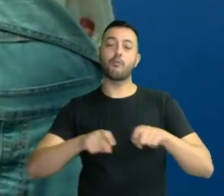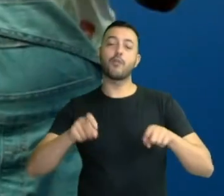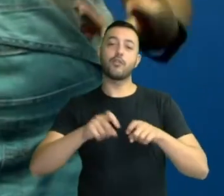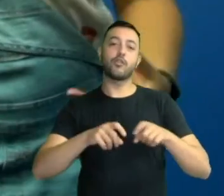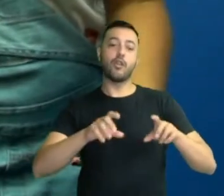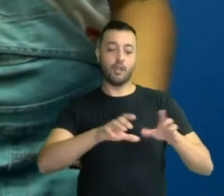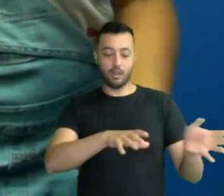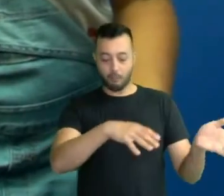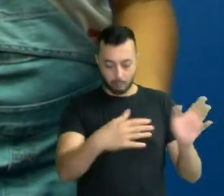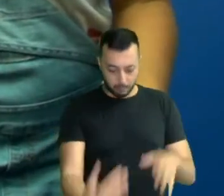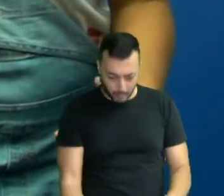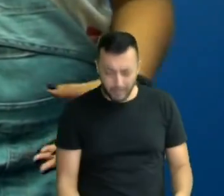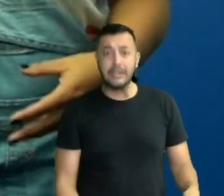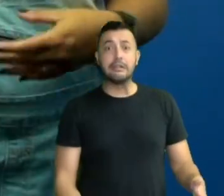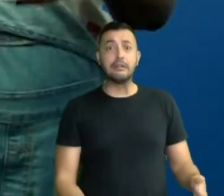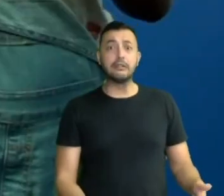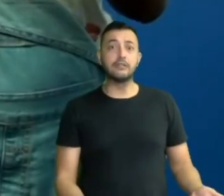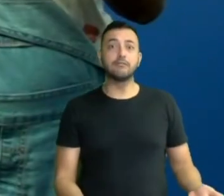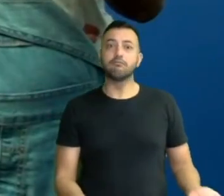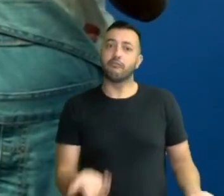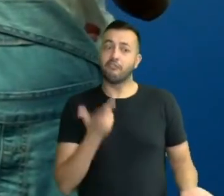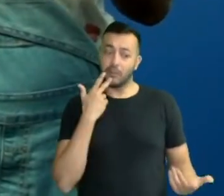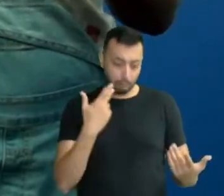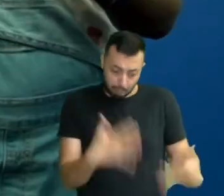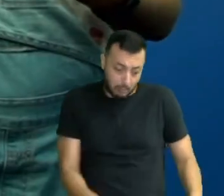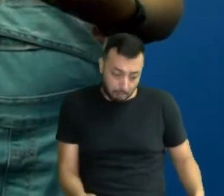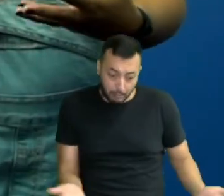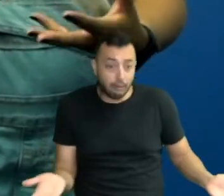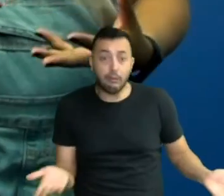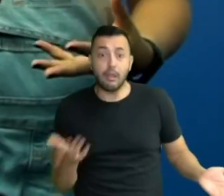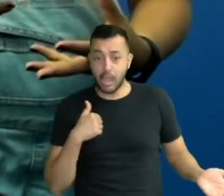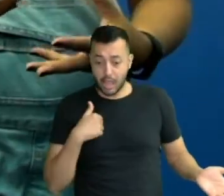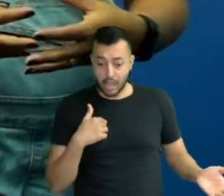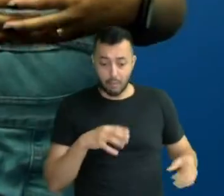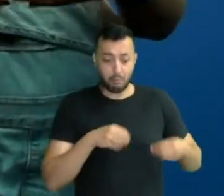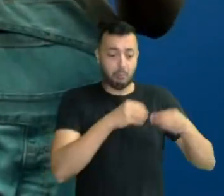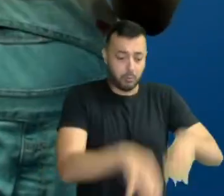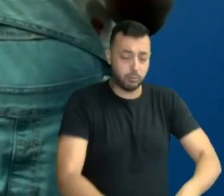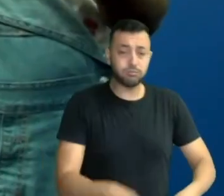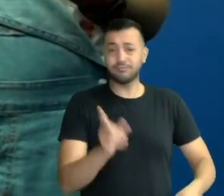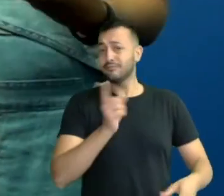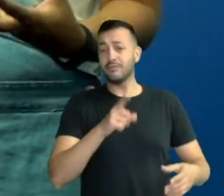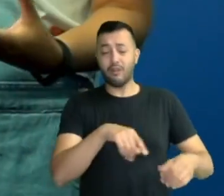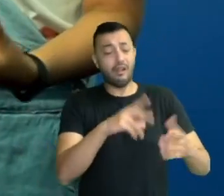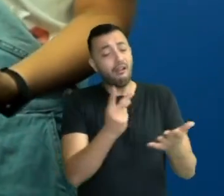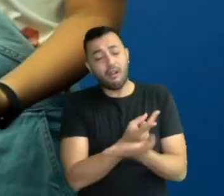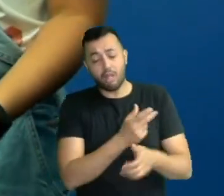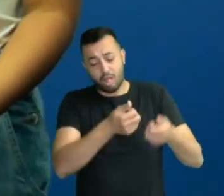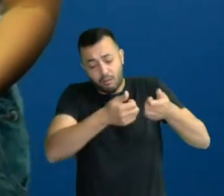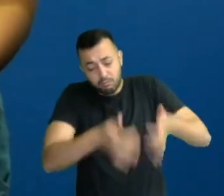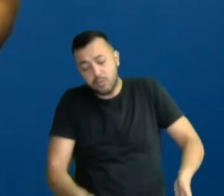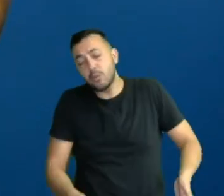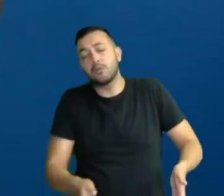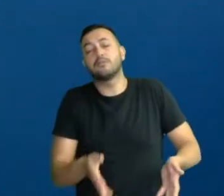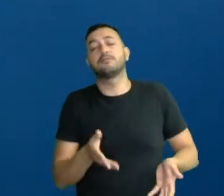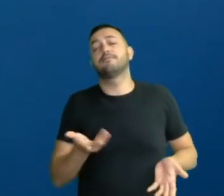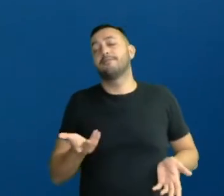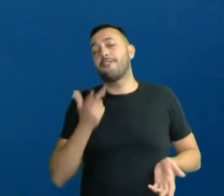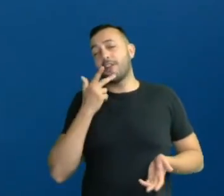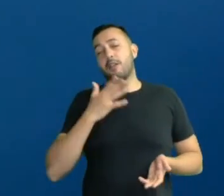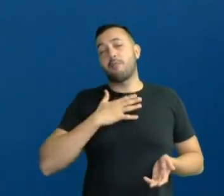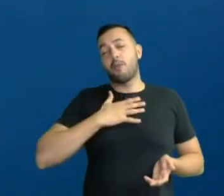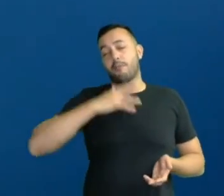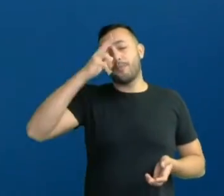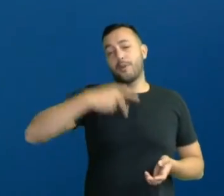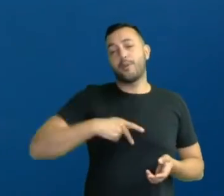O computador caiu no chão. Então, é aquela mesma situação, né? A gente não quer dizer que foi a gente que derrubou o